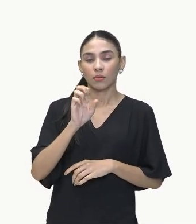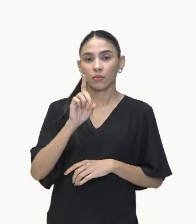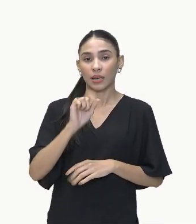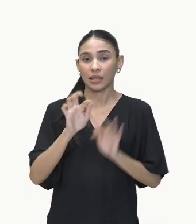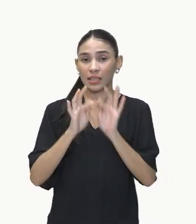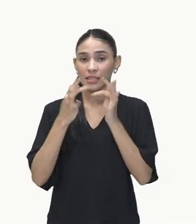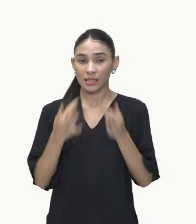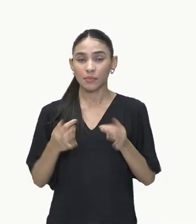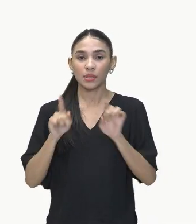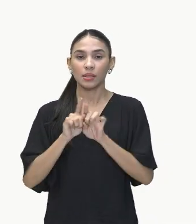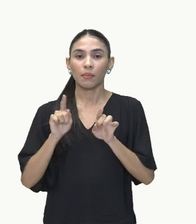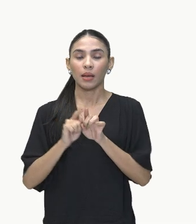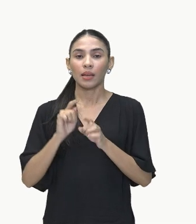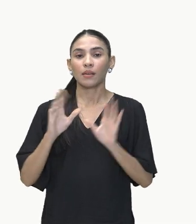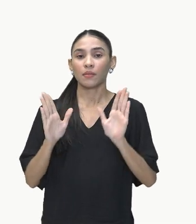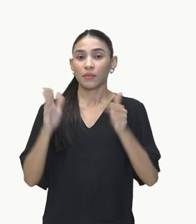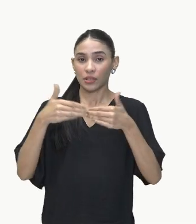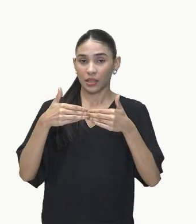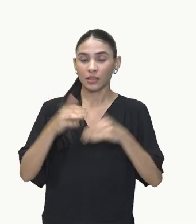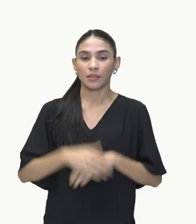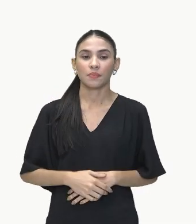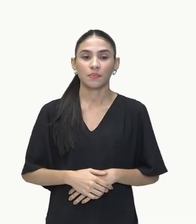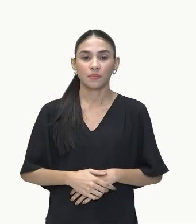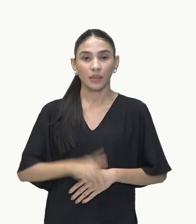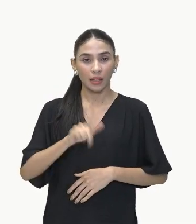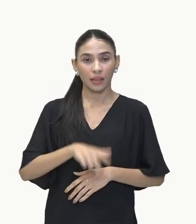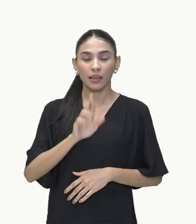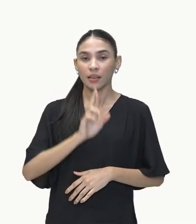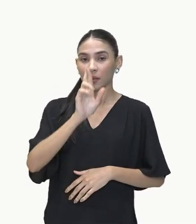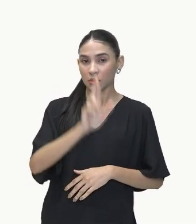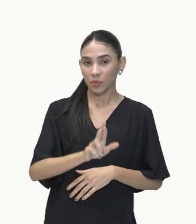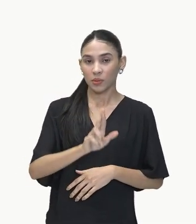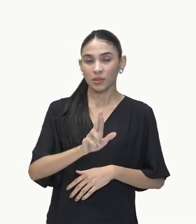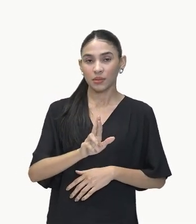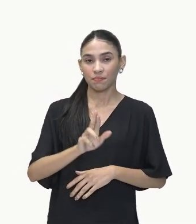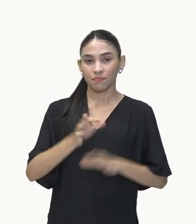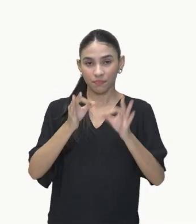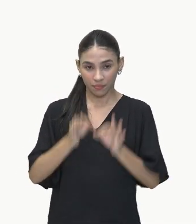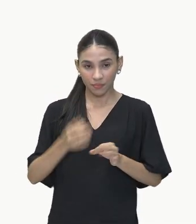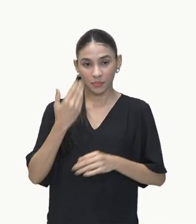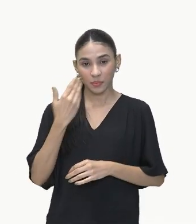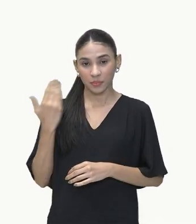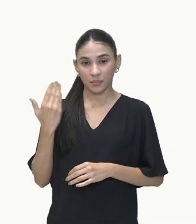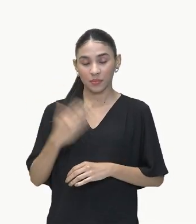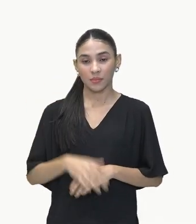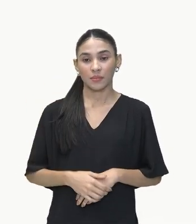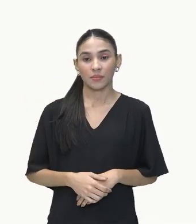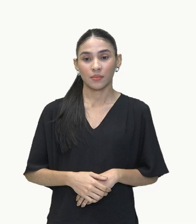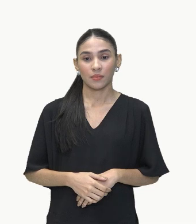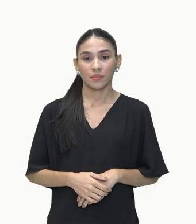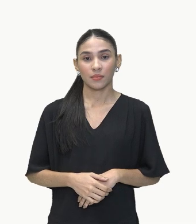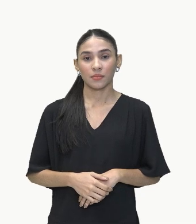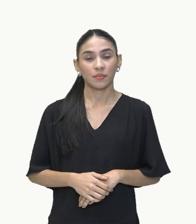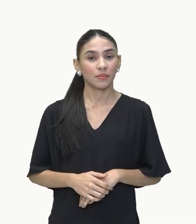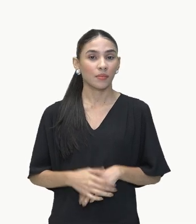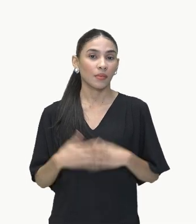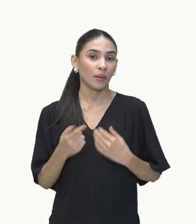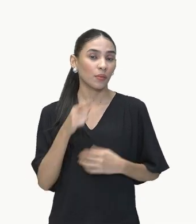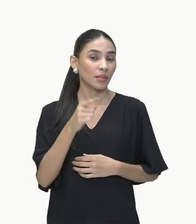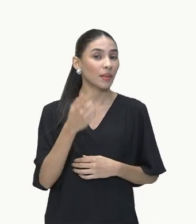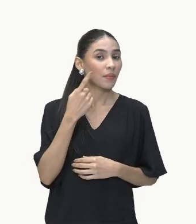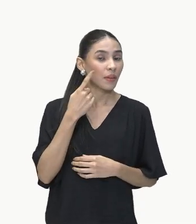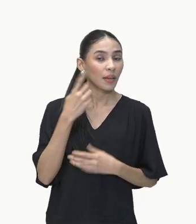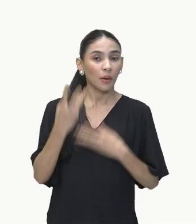cíclica, correto? Então, essa daqui é a resposta para essa questão. Então, para vocês verem como